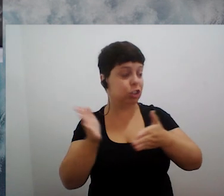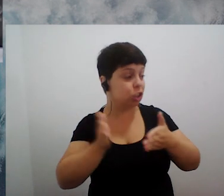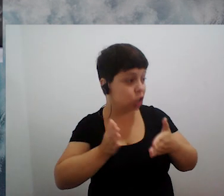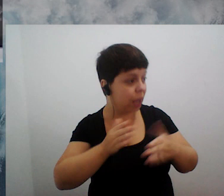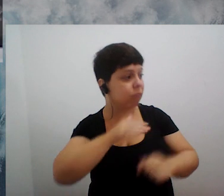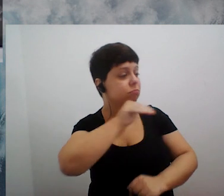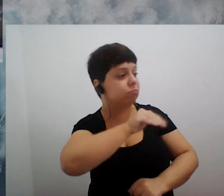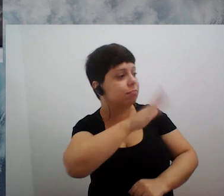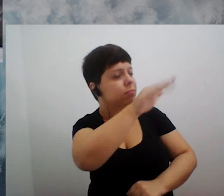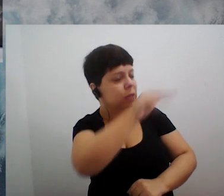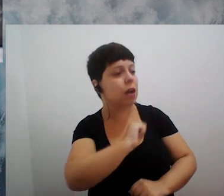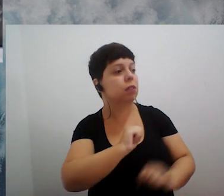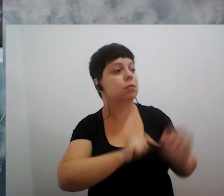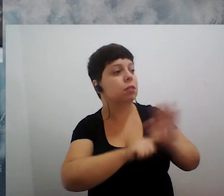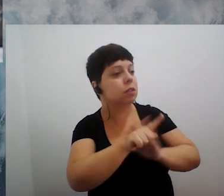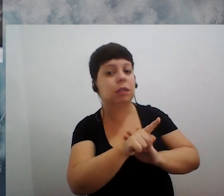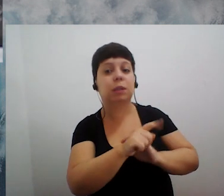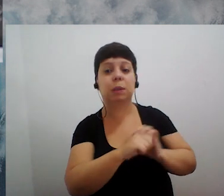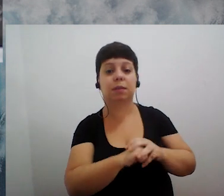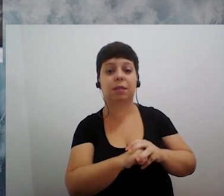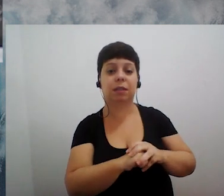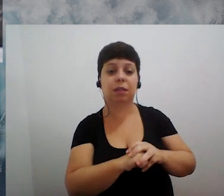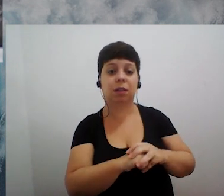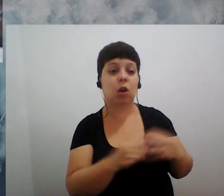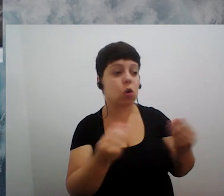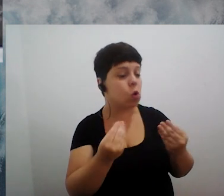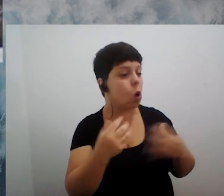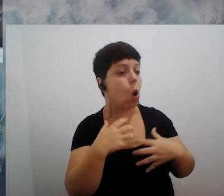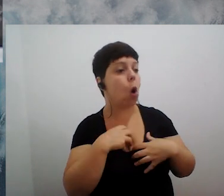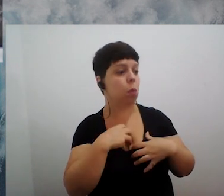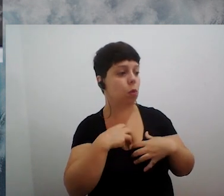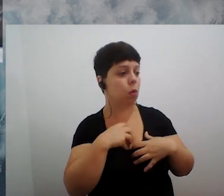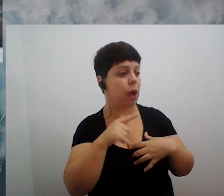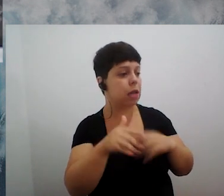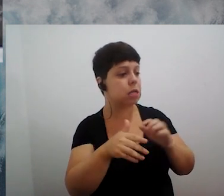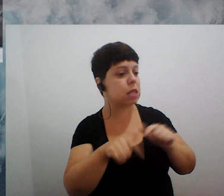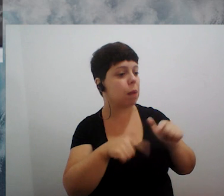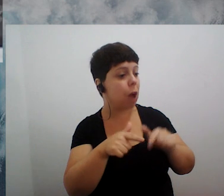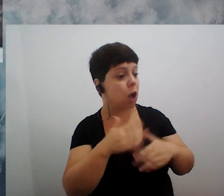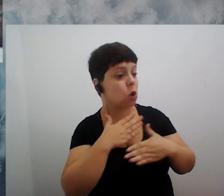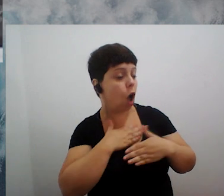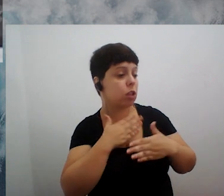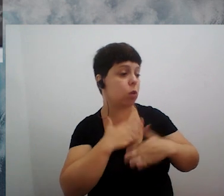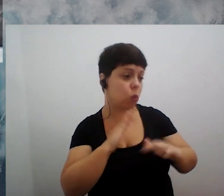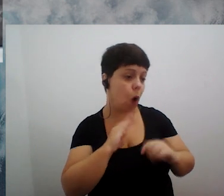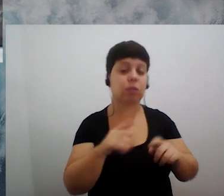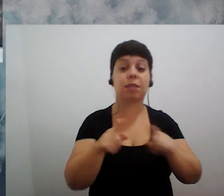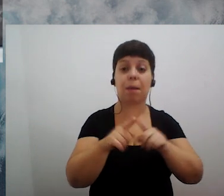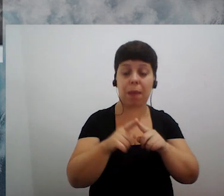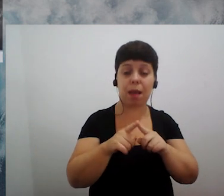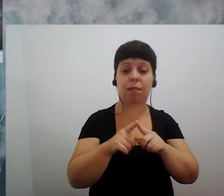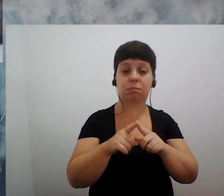aqui e aí se importam em perguntar como é que a gente se sente com relação a isso que está sendo proposto.